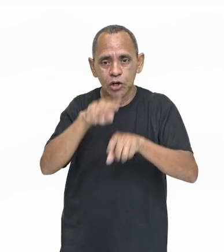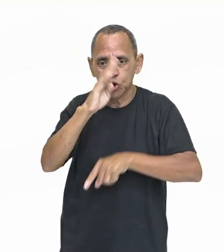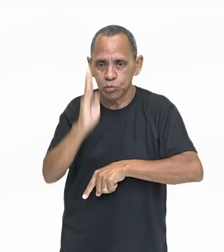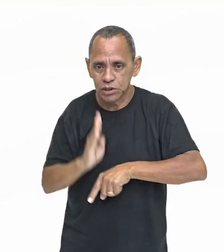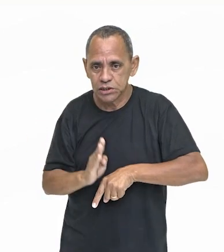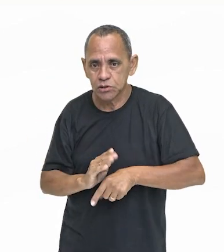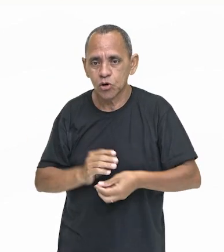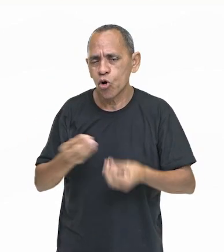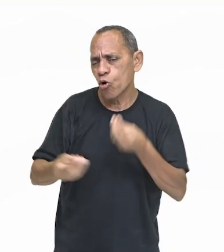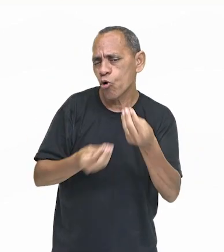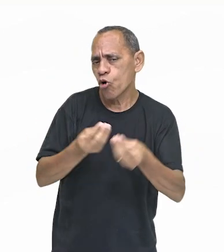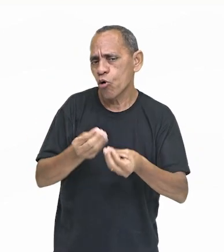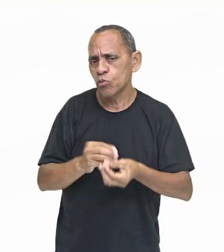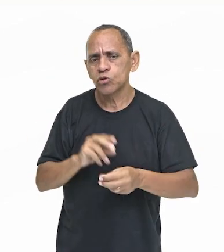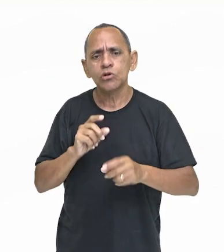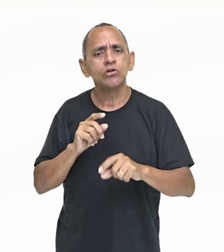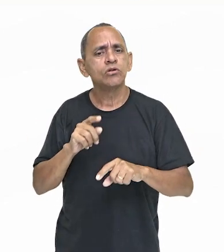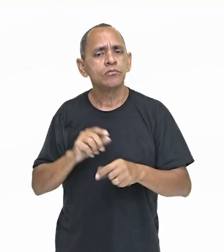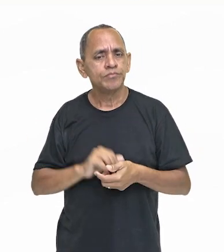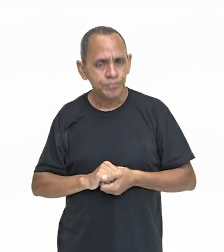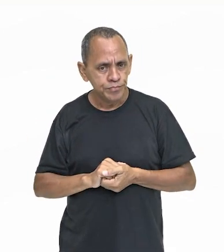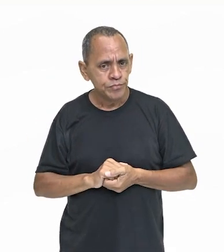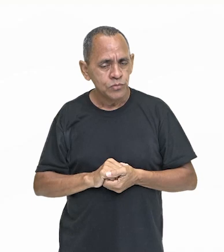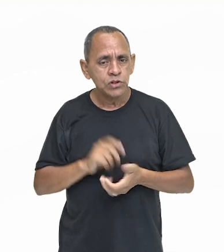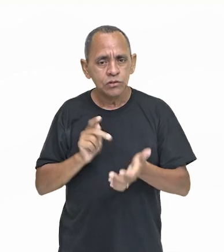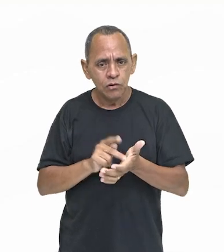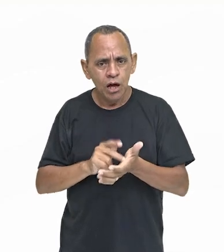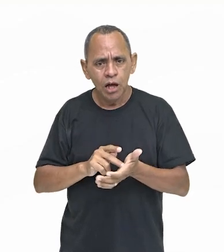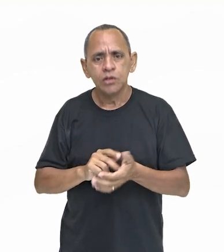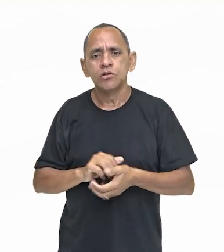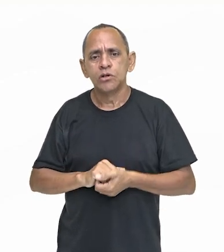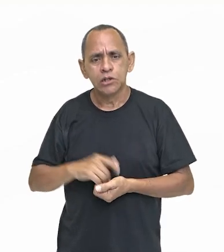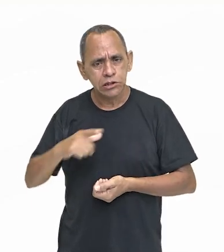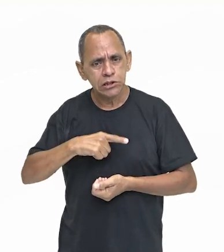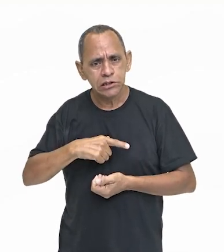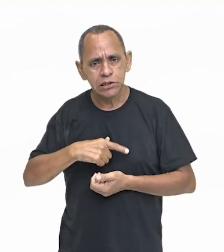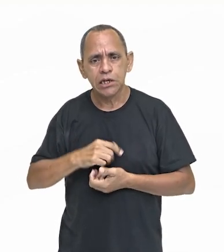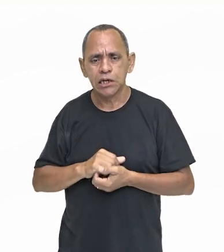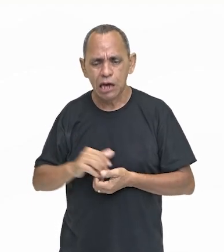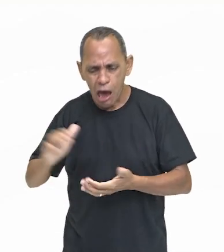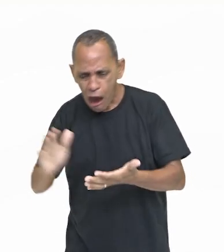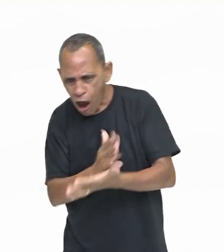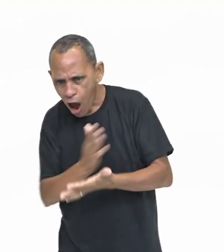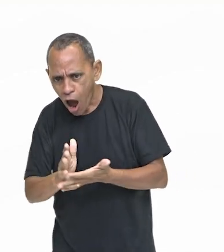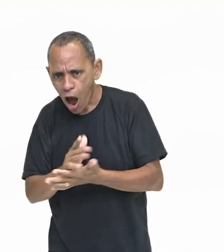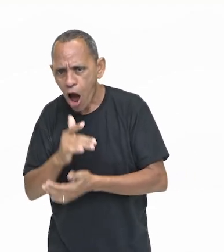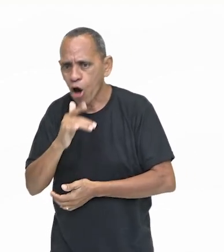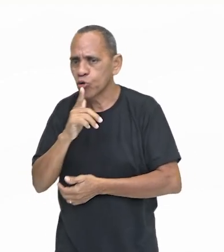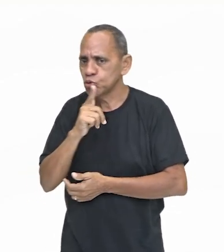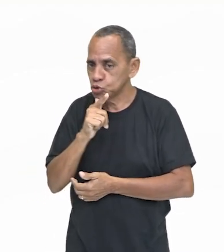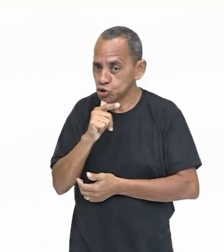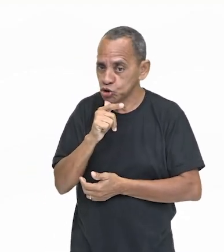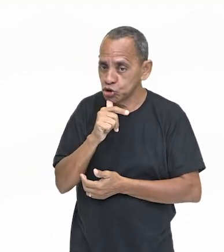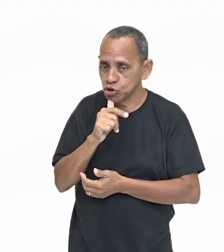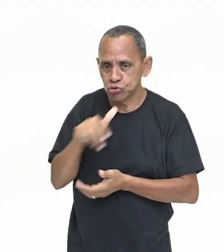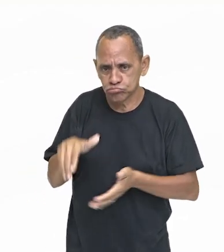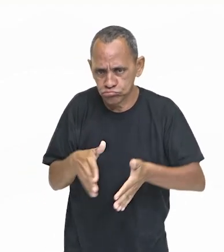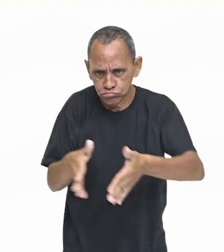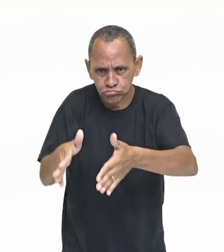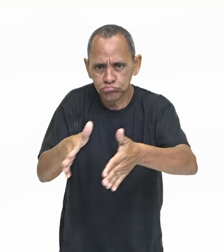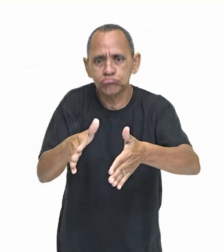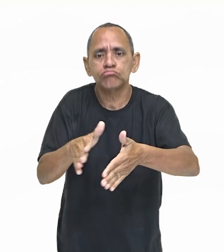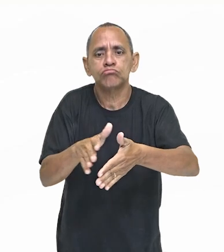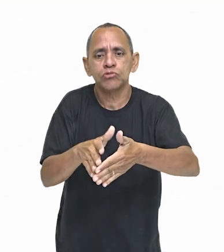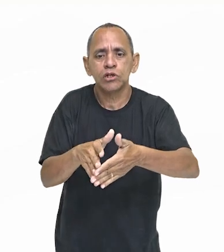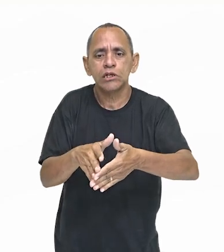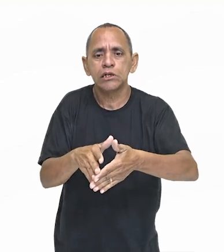norte. Apesar da região norte reunir alguns dos maiores rios do Brasil, como o Amazonas, por exemplo, o